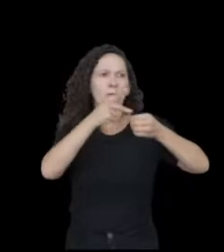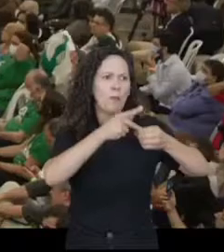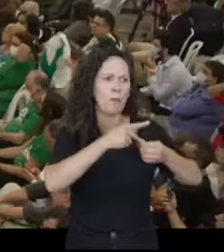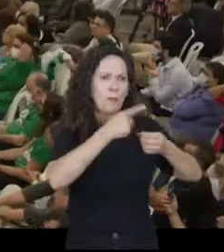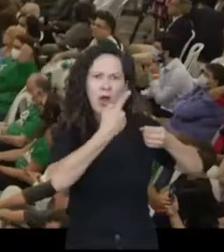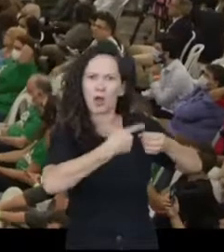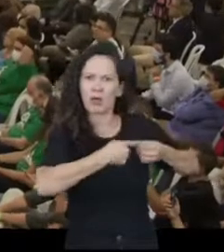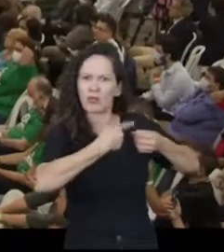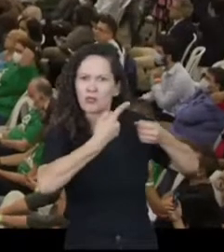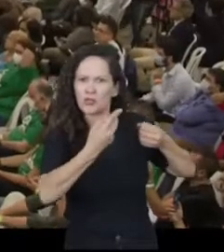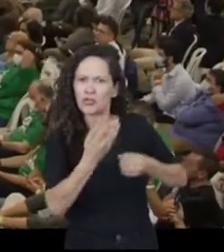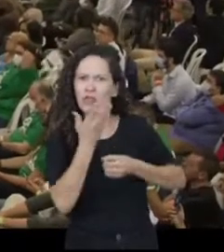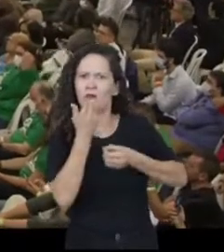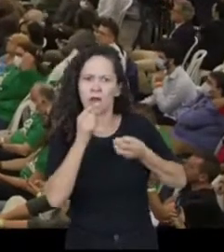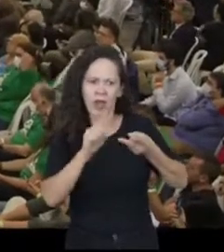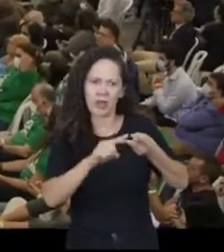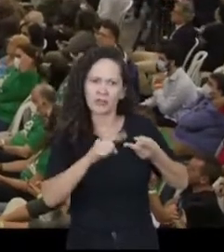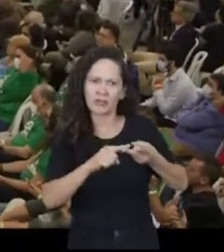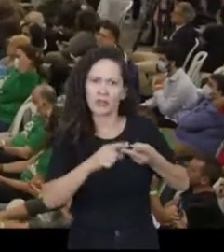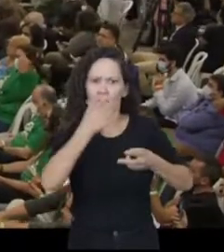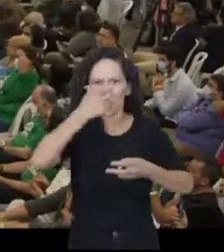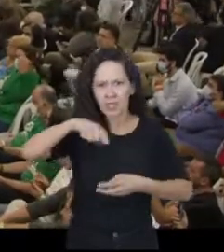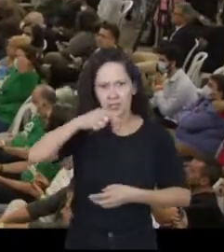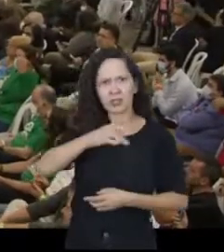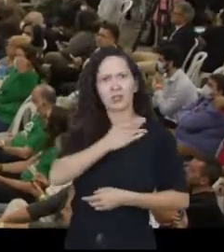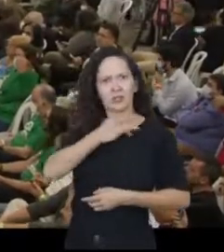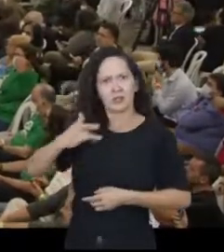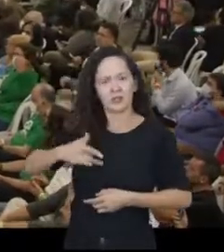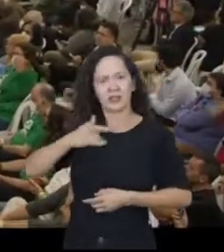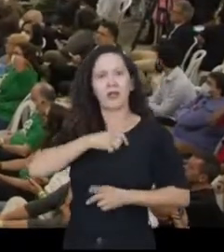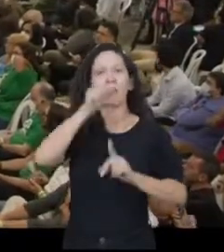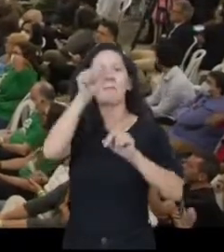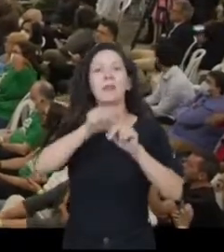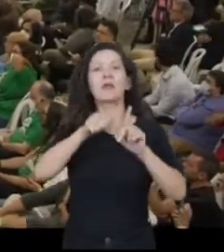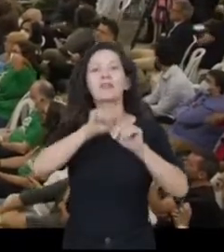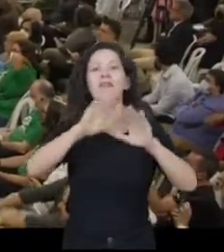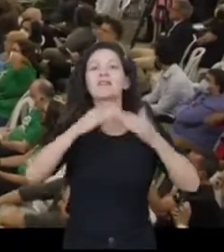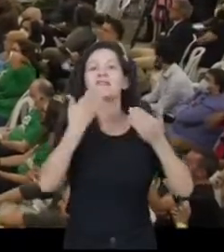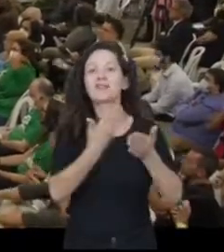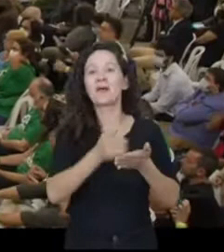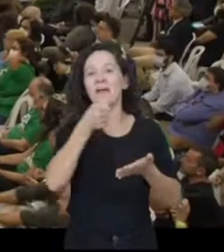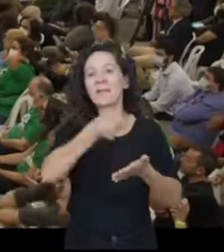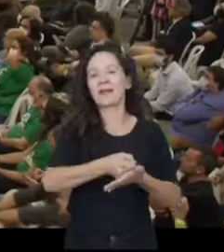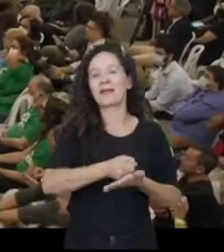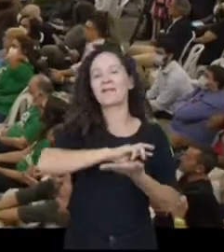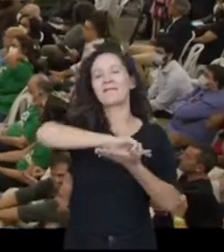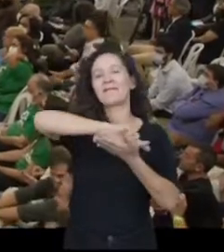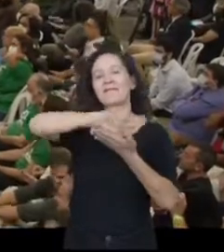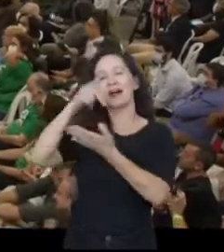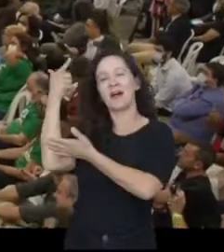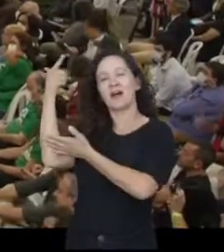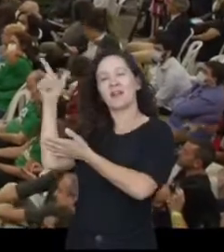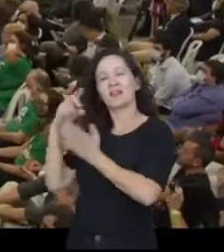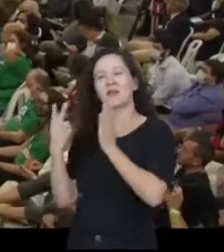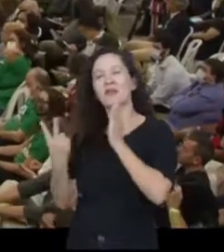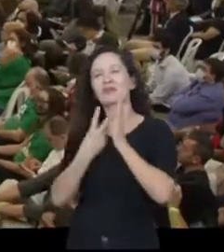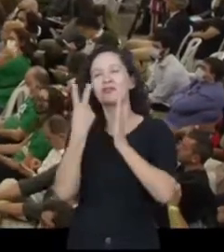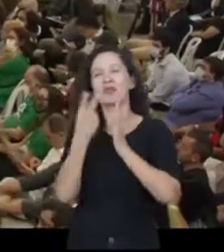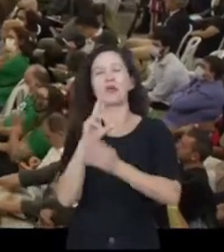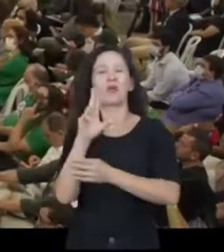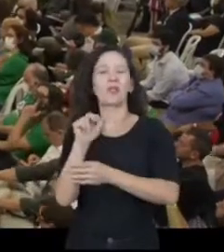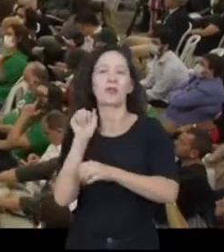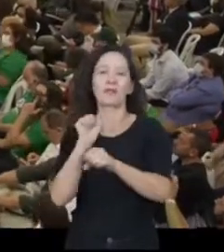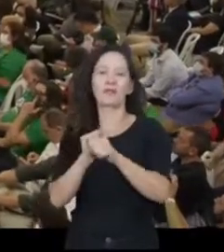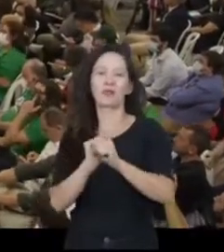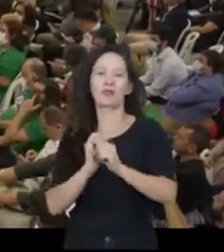alimentos, dos planos de saúde e das mensalidades escolares, entre tantos outros custos que não param de subir.